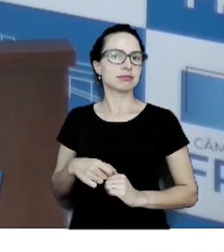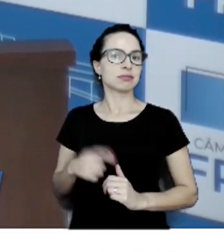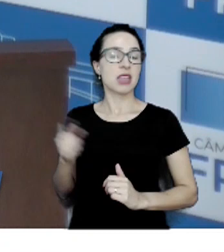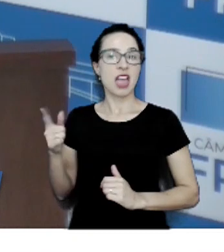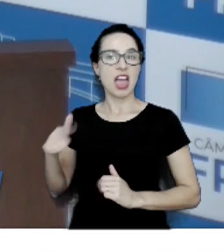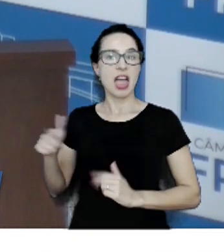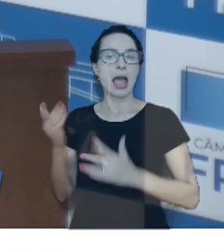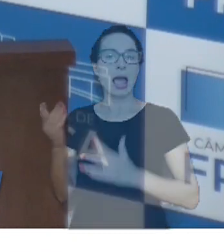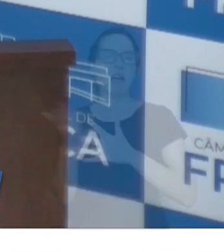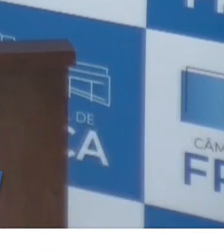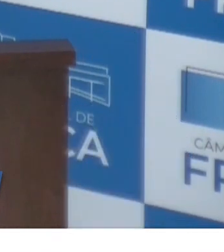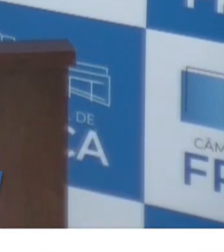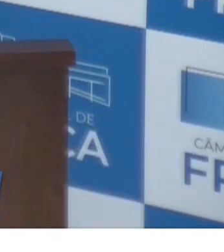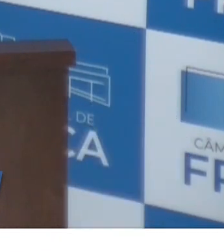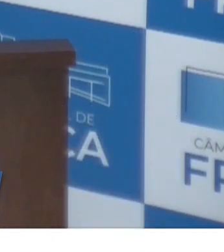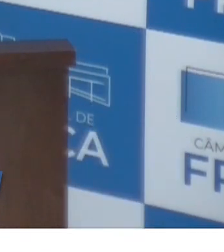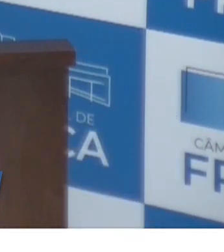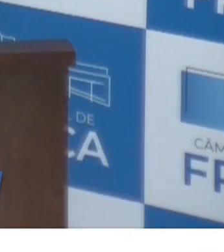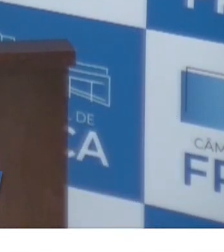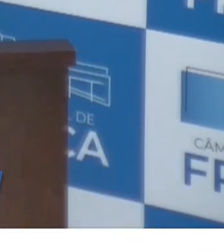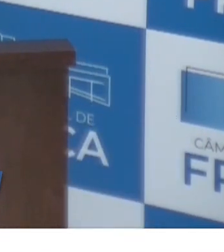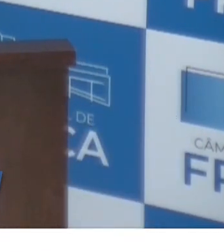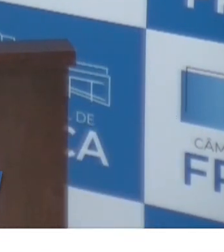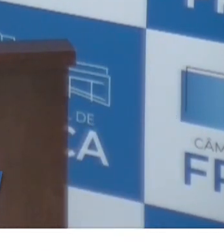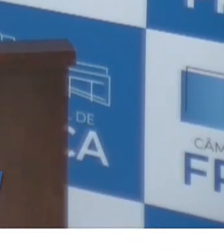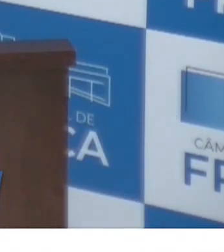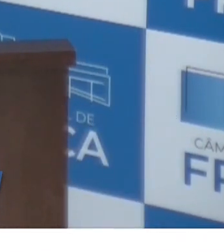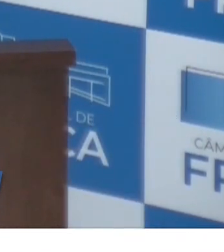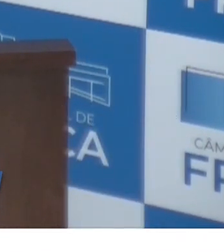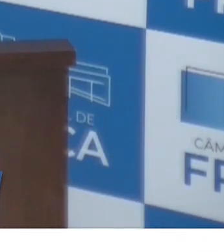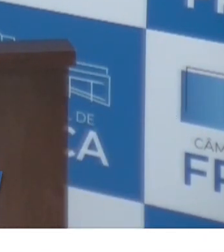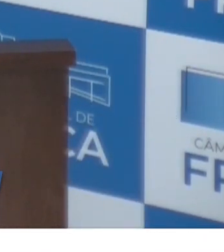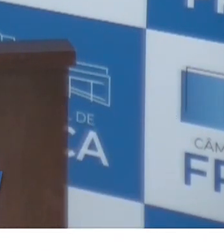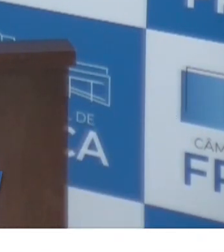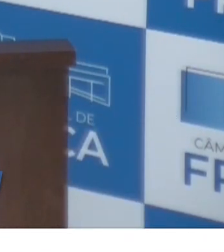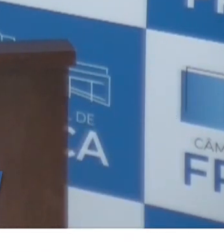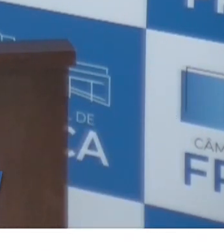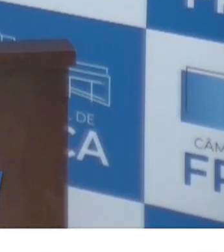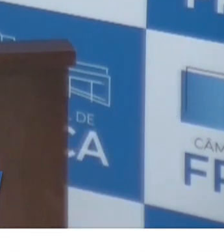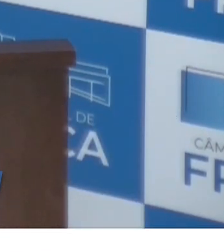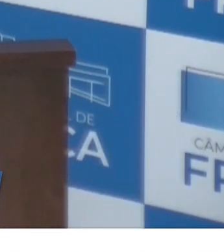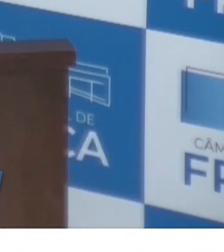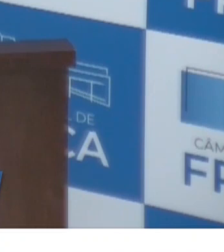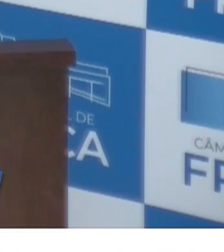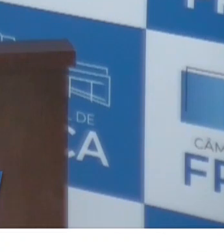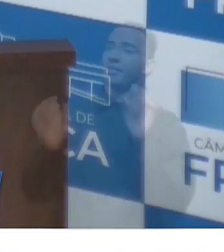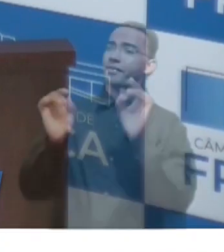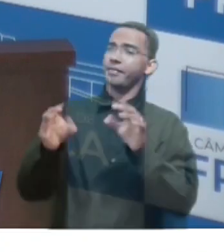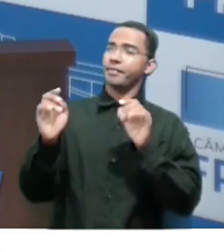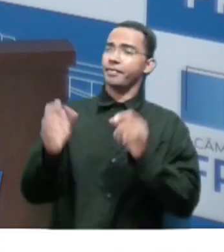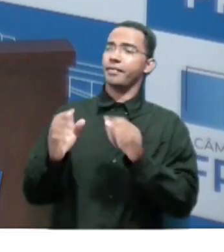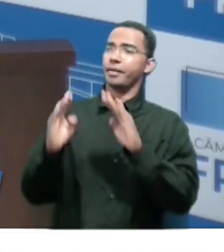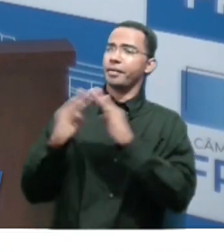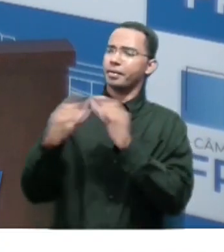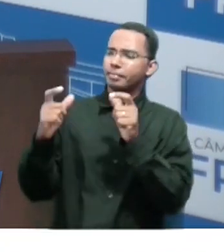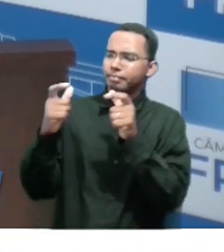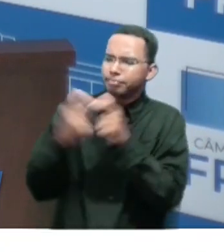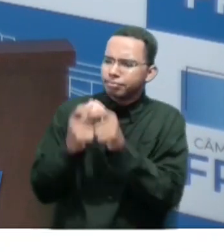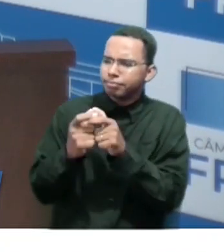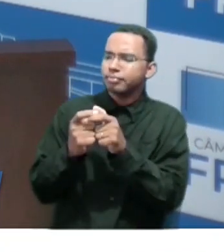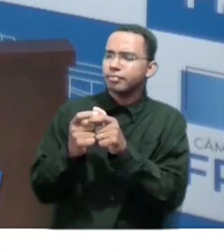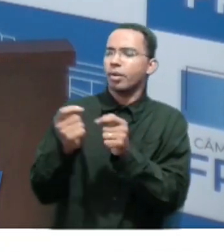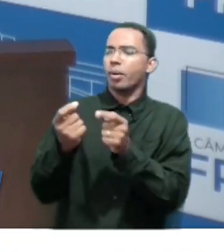financiam cubículos a preços exorbitantes por não termos uma